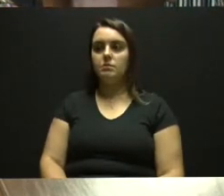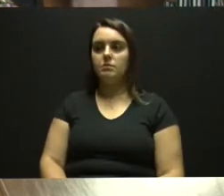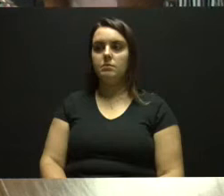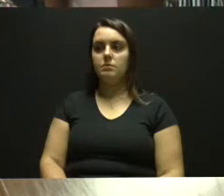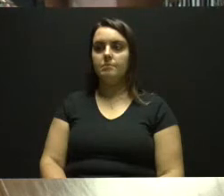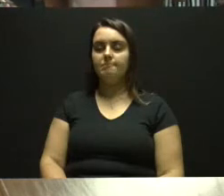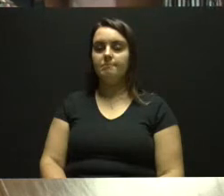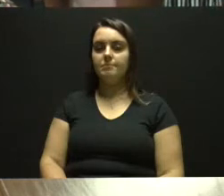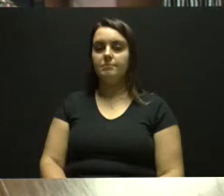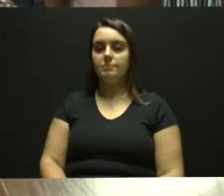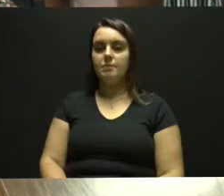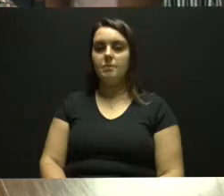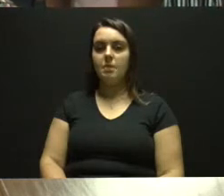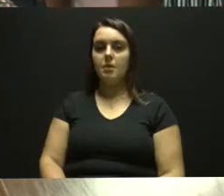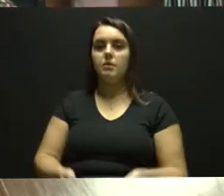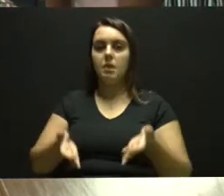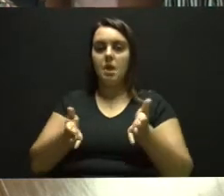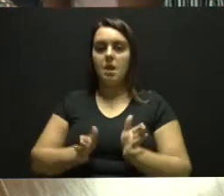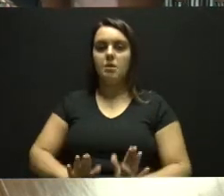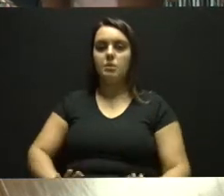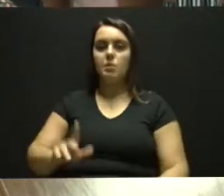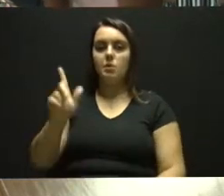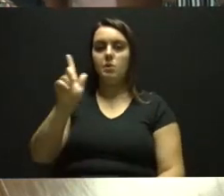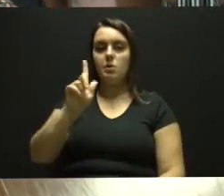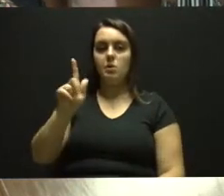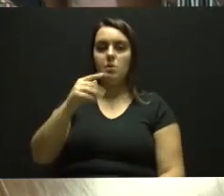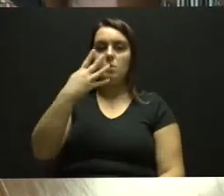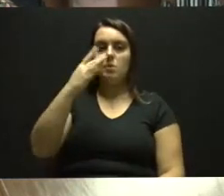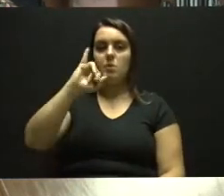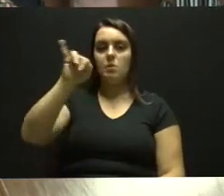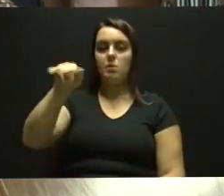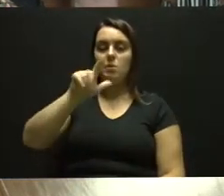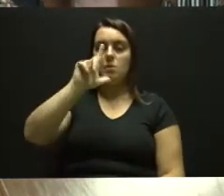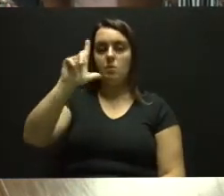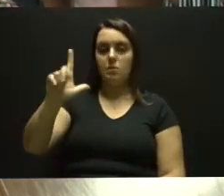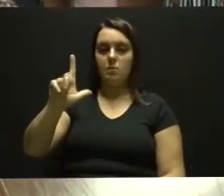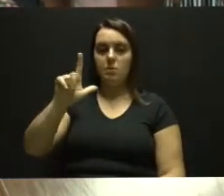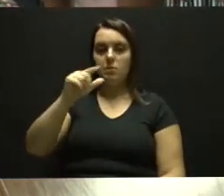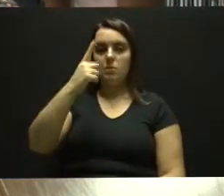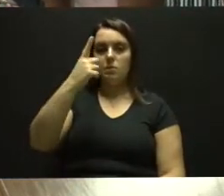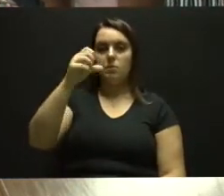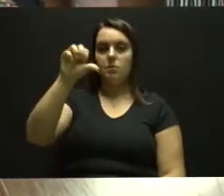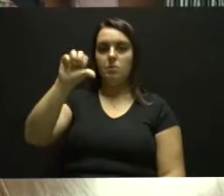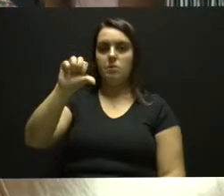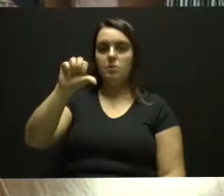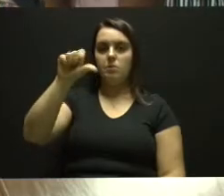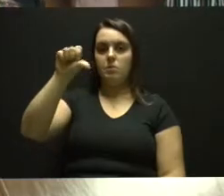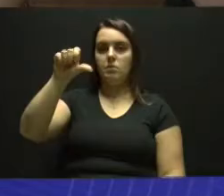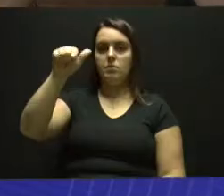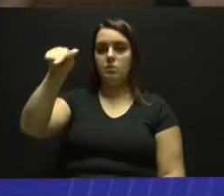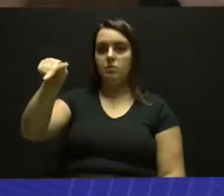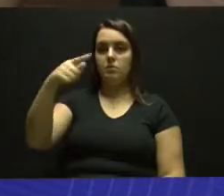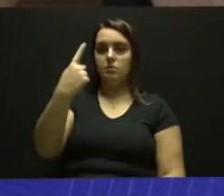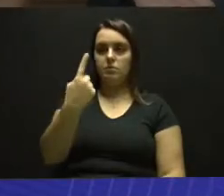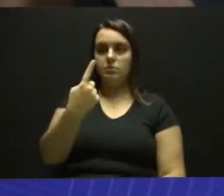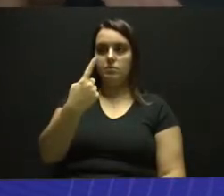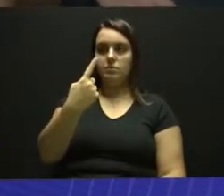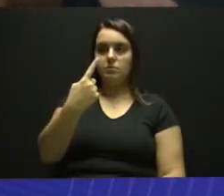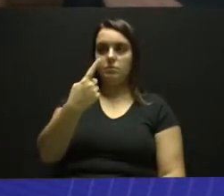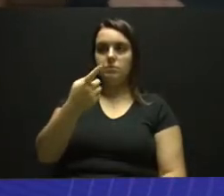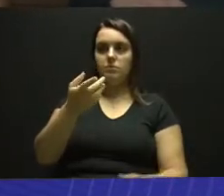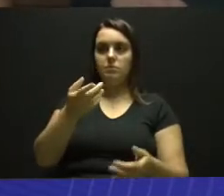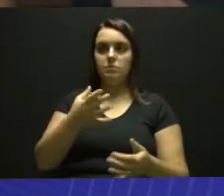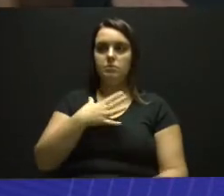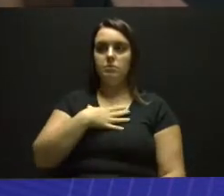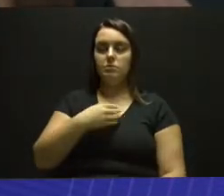nossa homenageada nasceu no guarujá em 4 de julho de 1971 filha de geral do ponciano